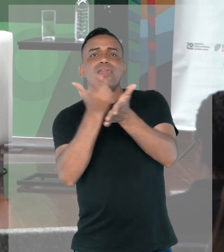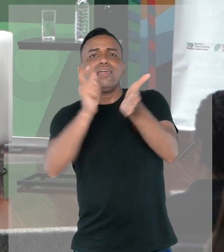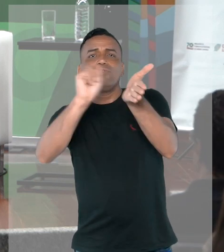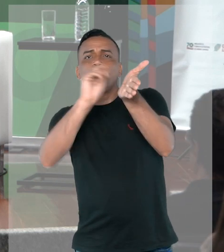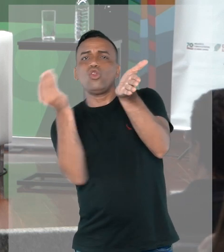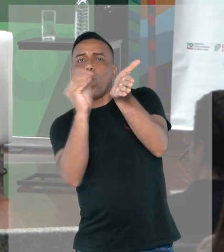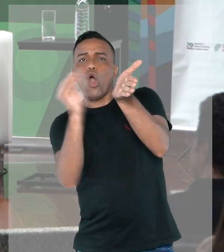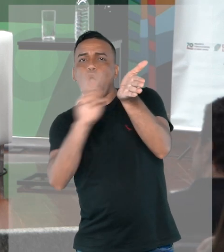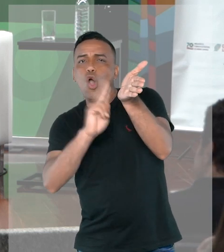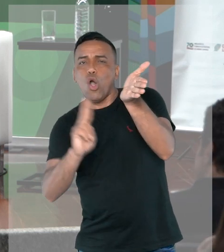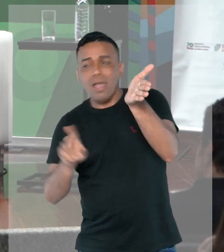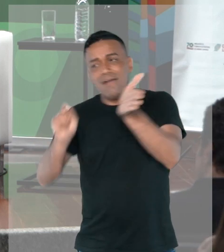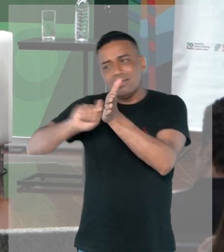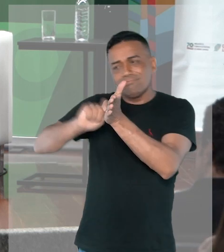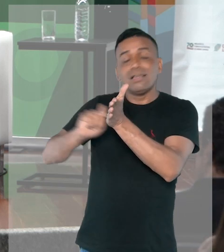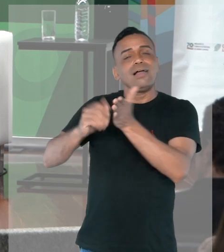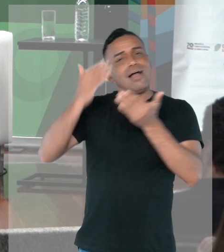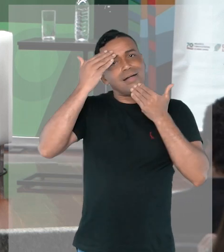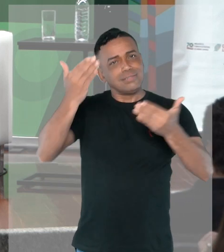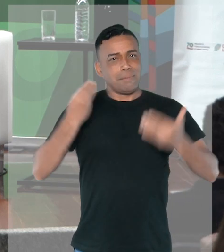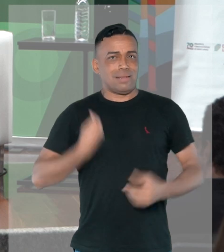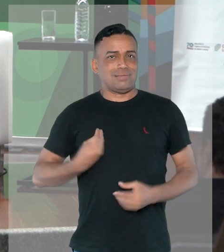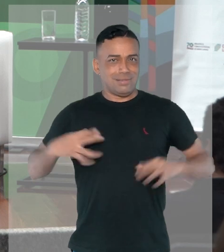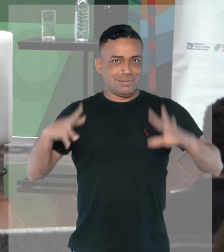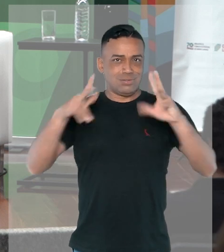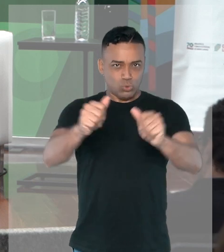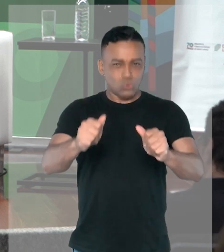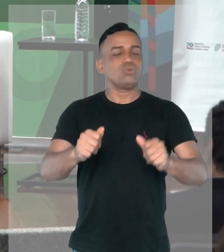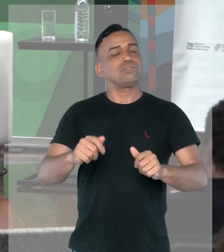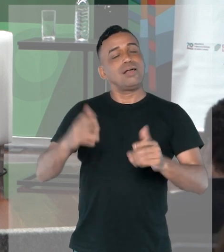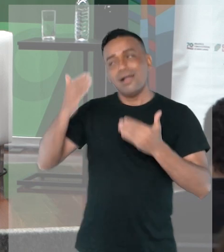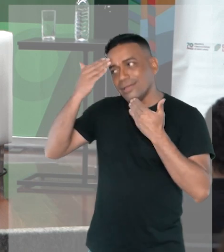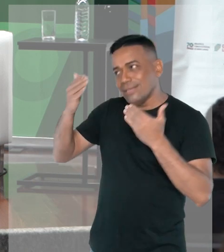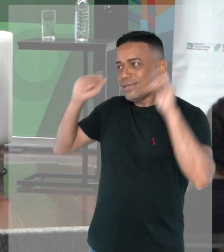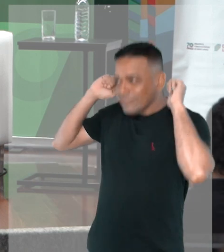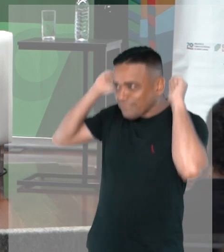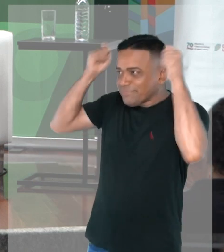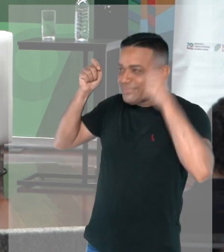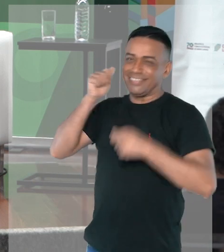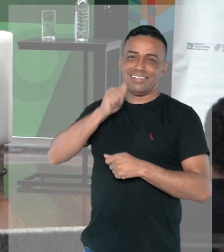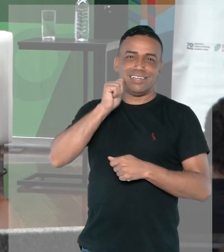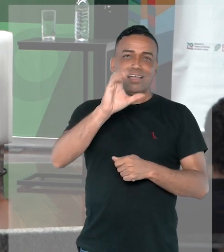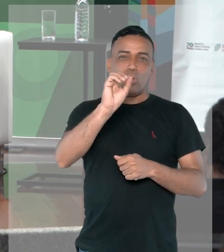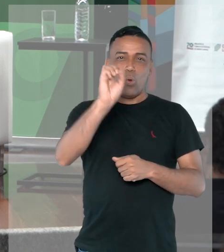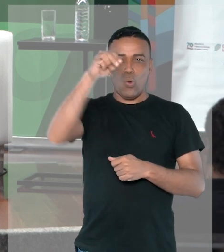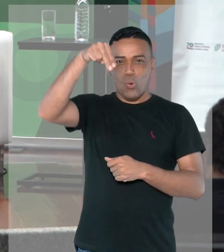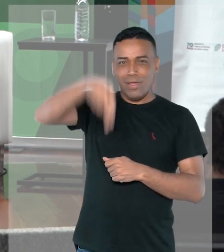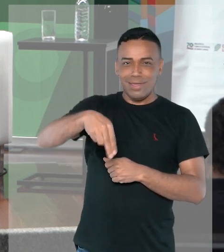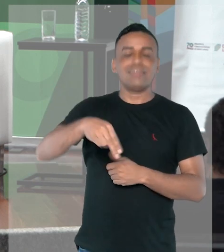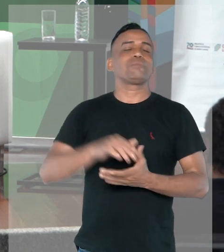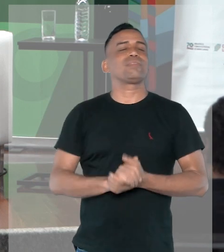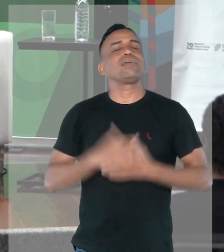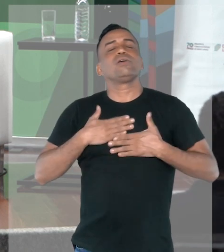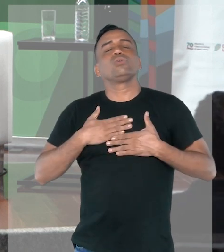aqui. Eu quero agradecer a presença de todos vocês, quero agradecer, monja. Quero agradecer, assim, eu estou